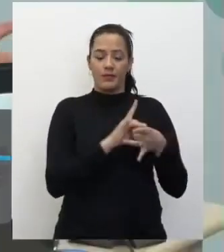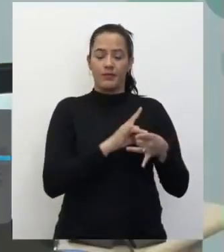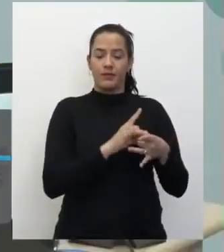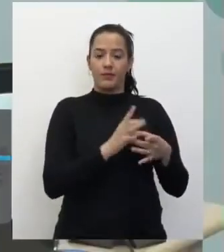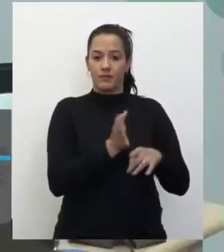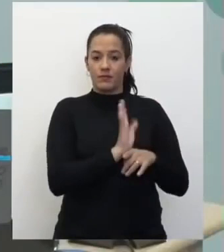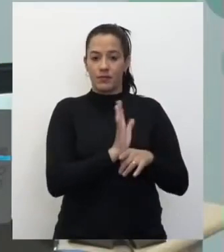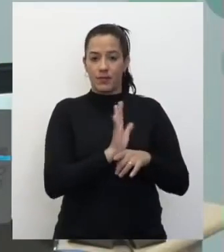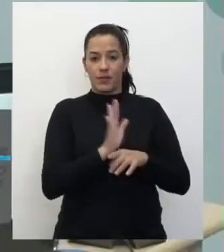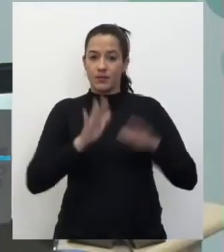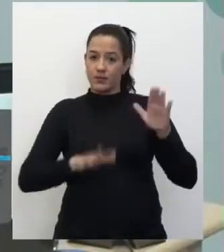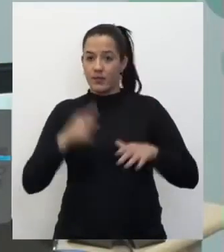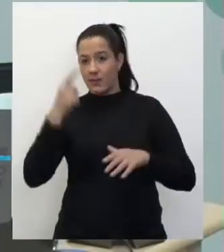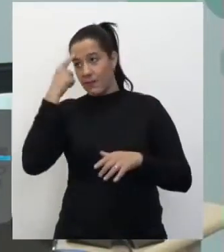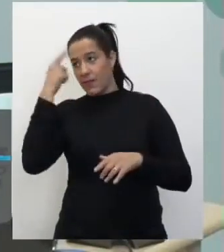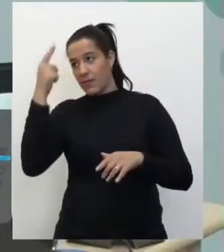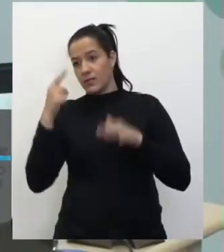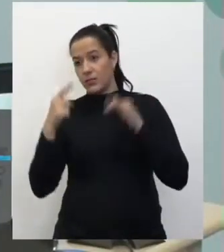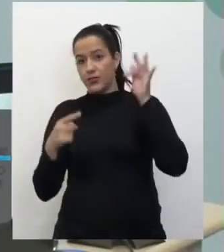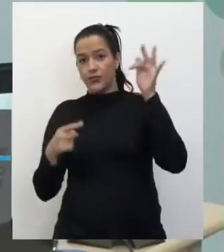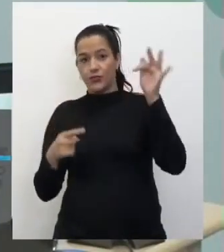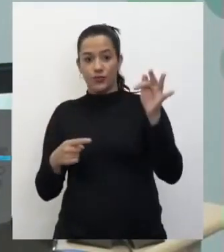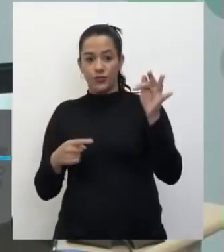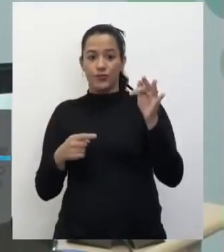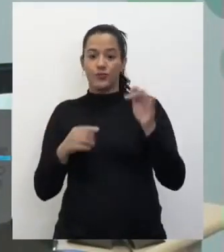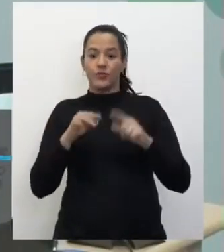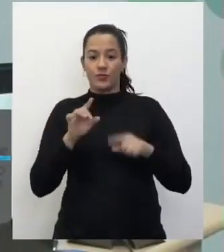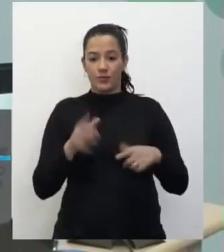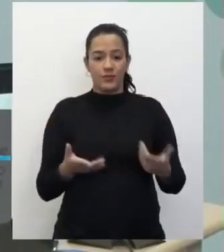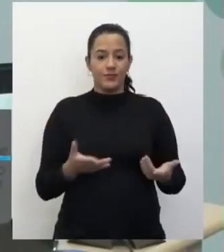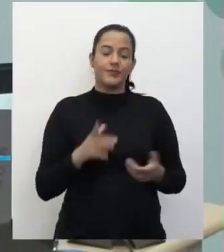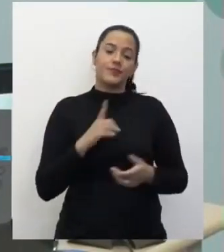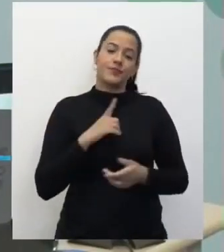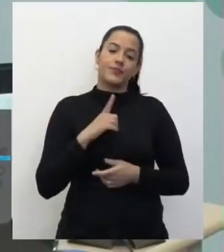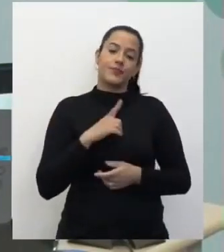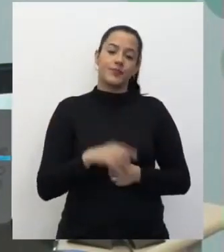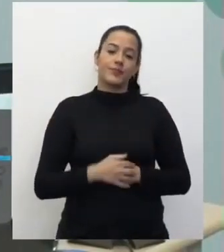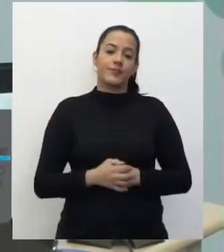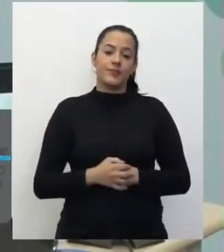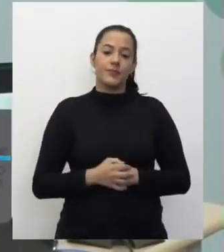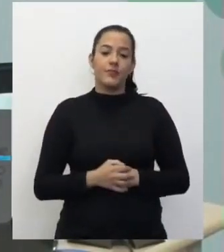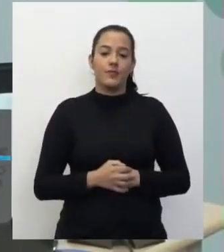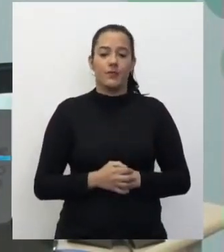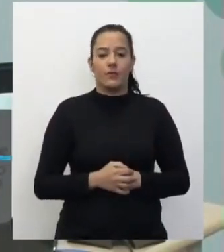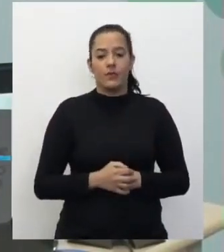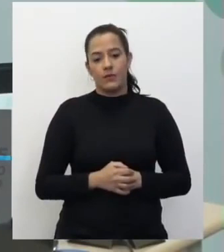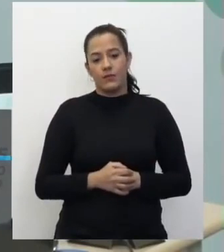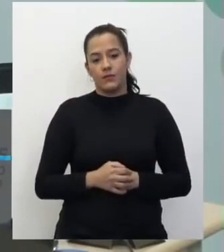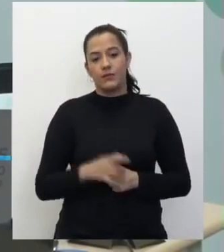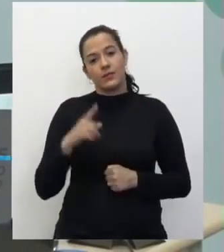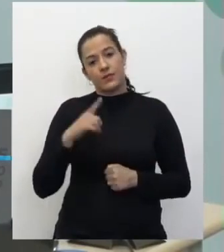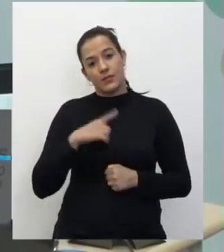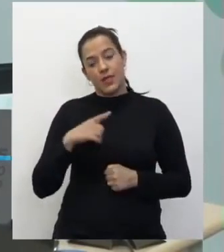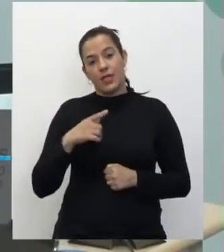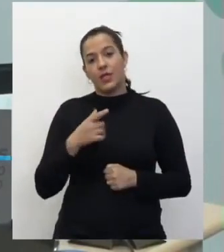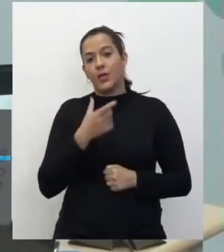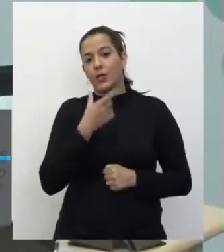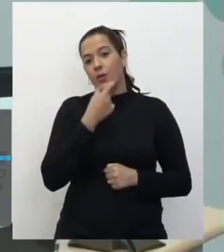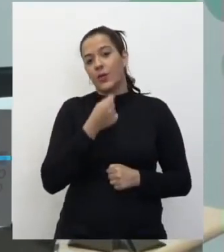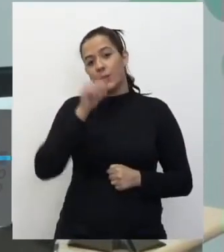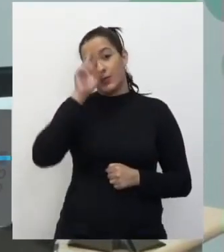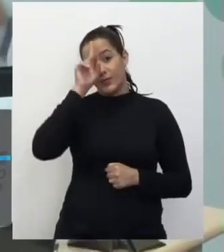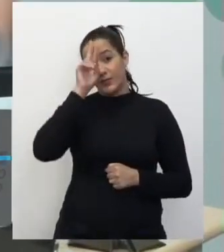muito inteligente, ele pensa pro futuro. Porque ele dá uma sacada ali, ele pensa no futuro, né? O Homem-Formiga, teve uma última cena